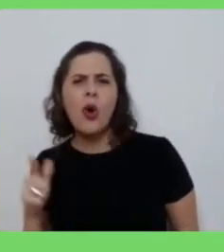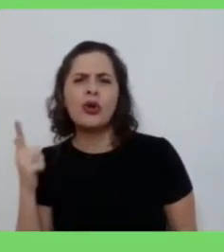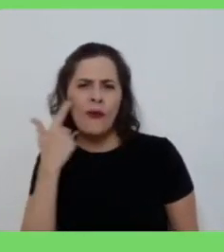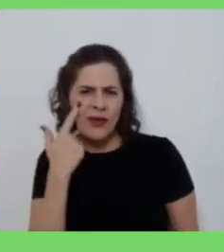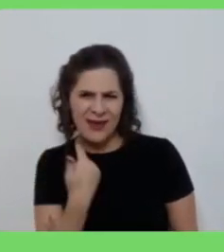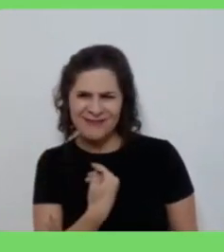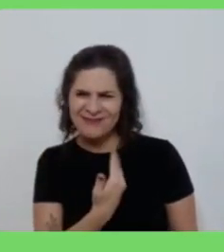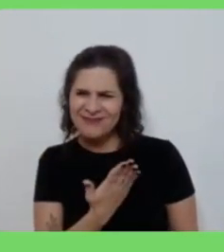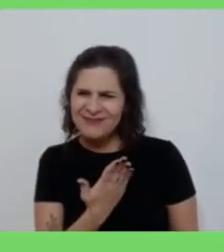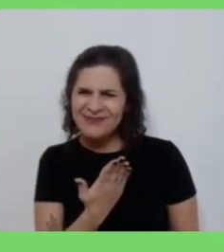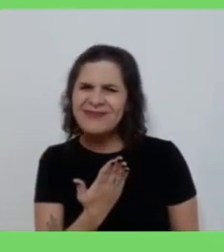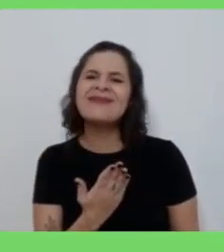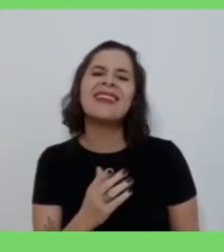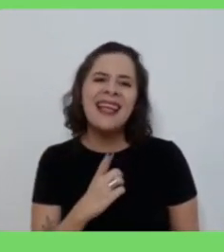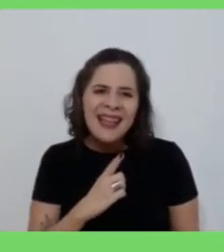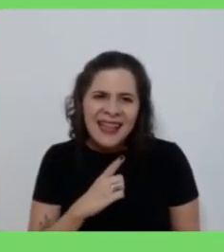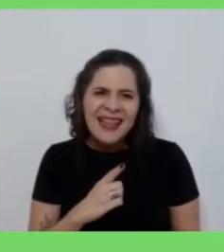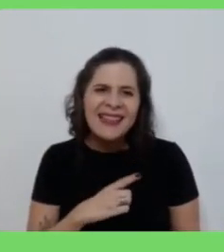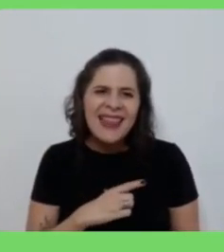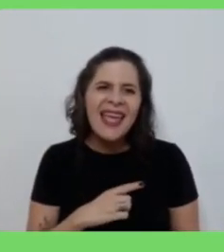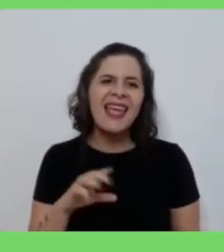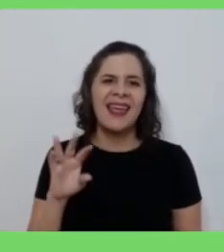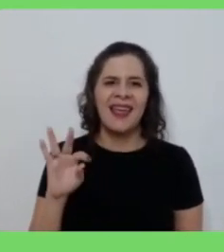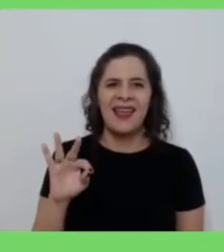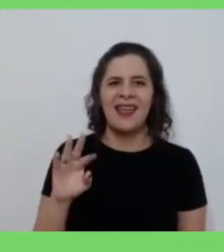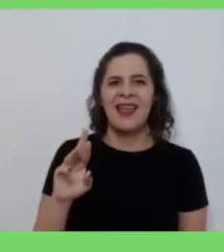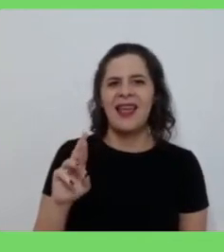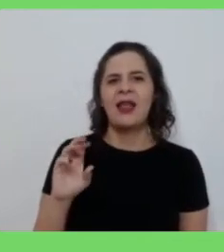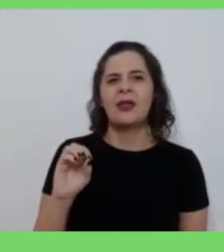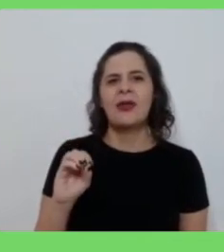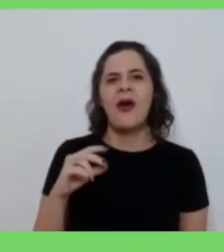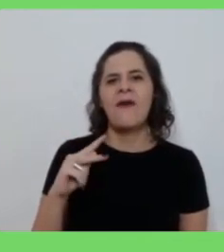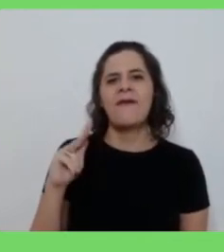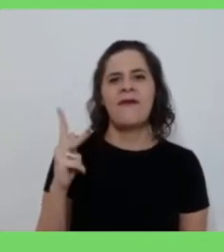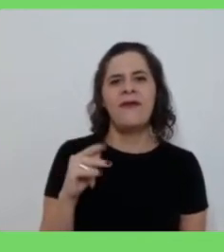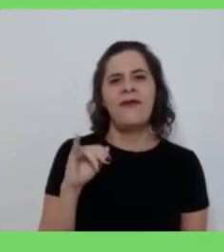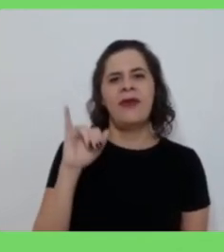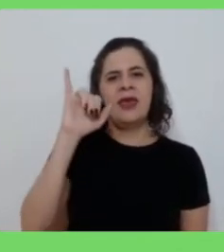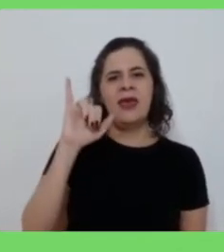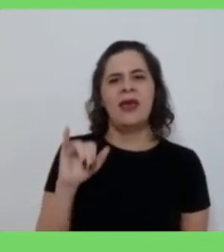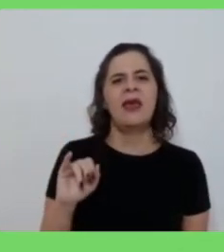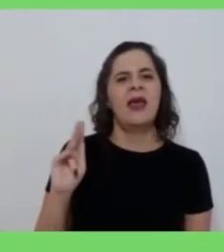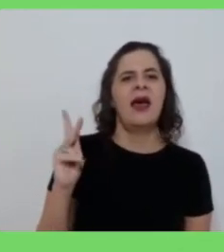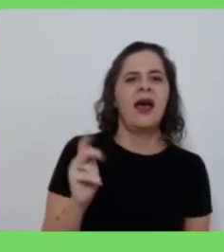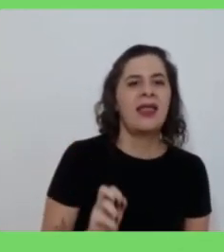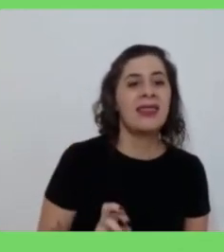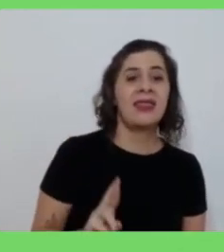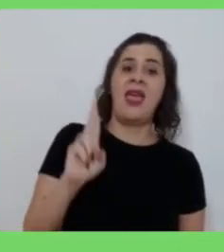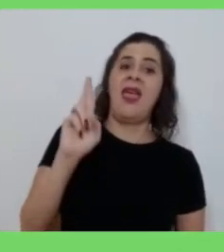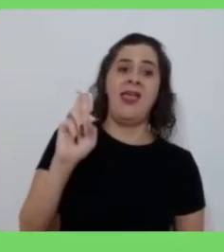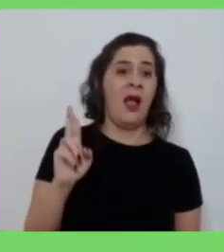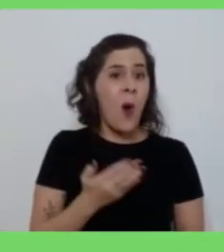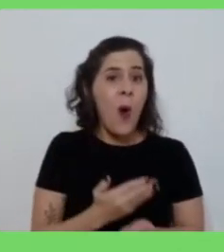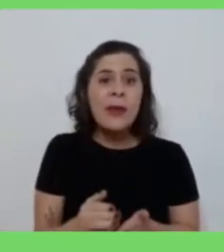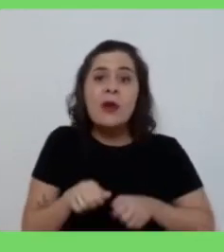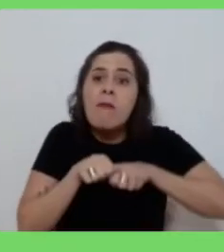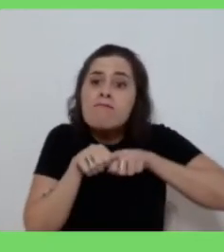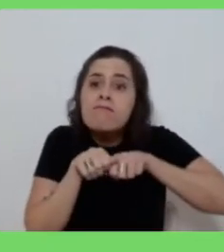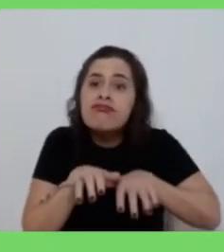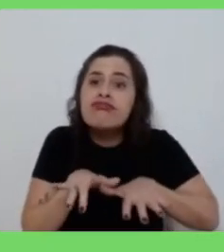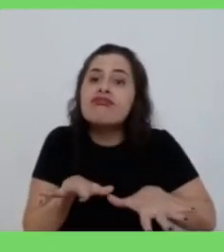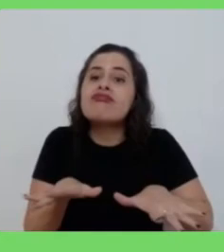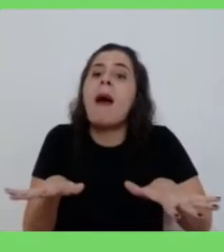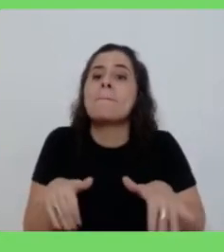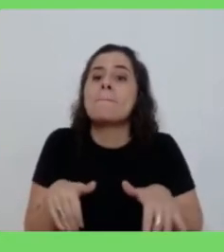na na caixinha do do trophy Hunter eh você tem realmente uma maior Distribuição e e o mercado